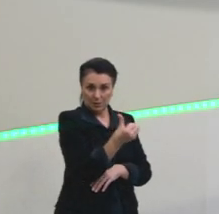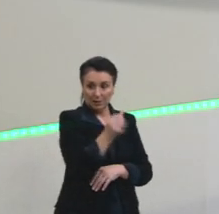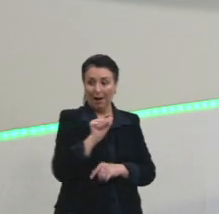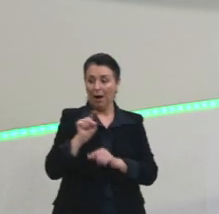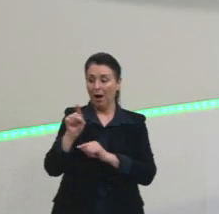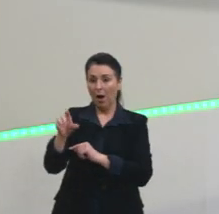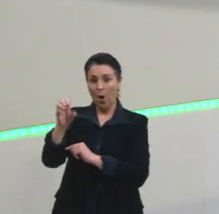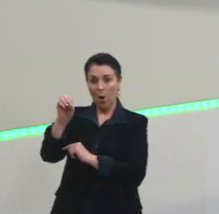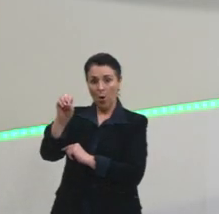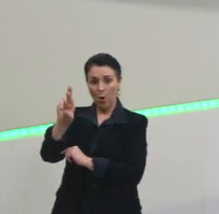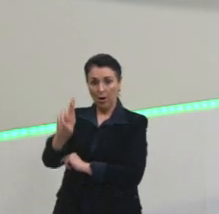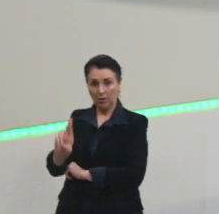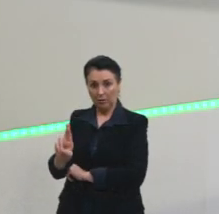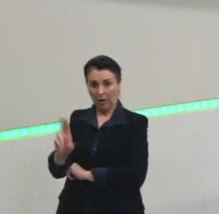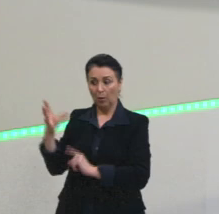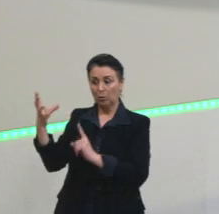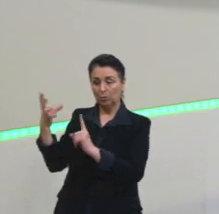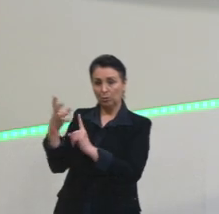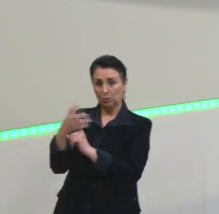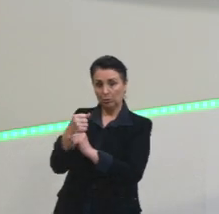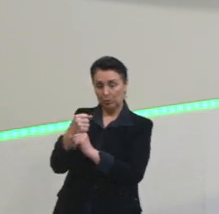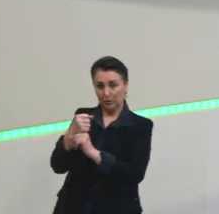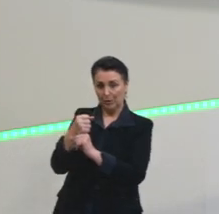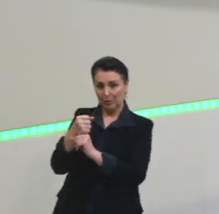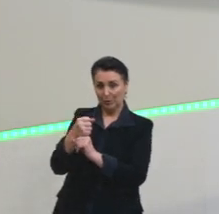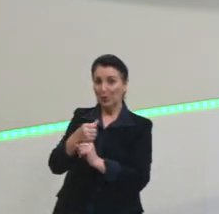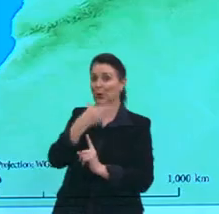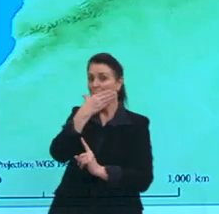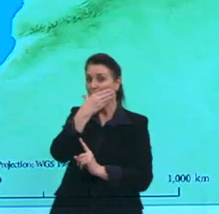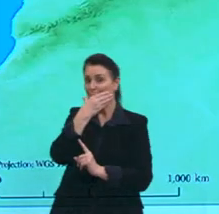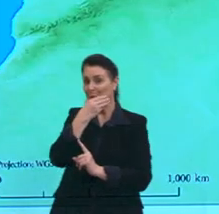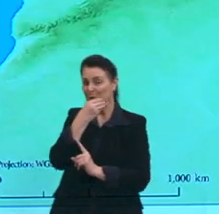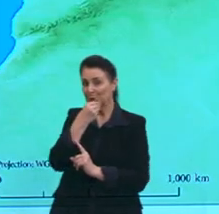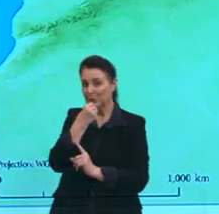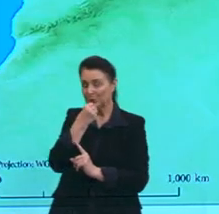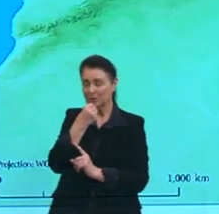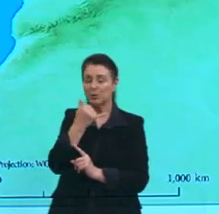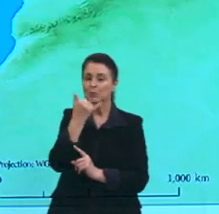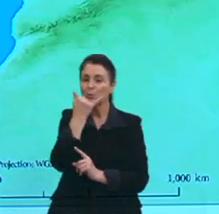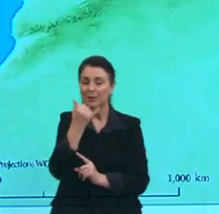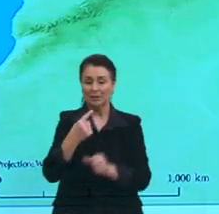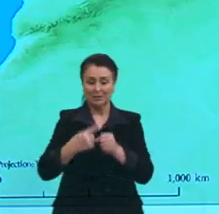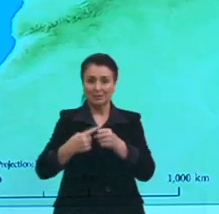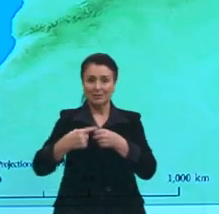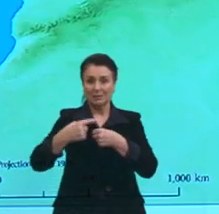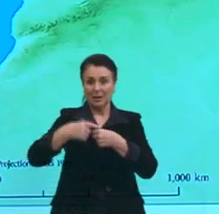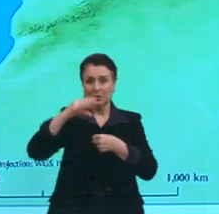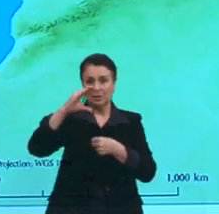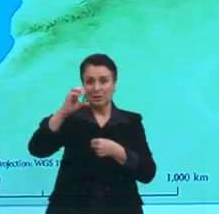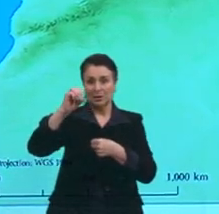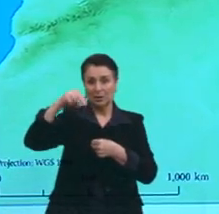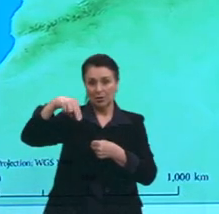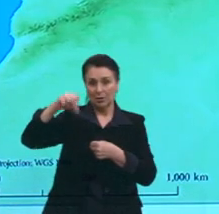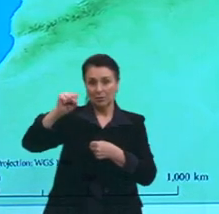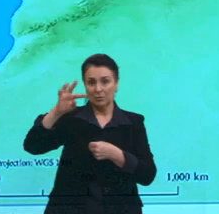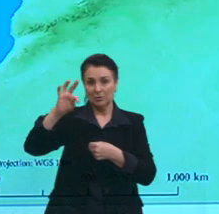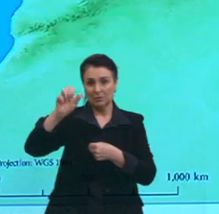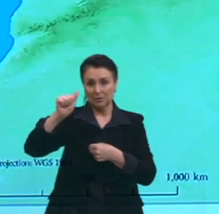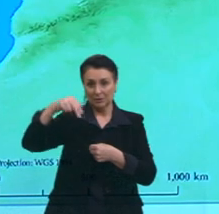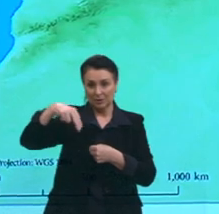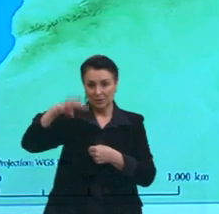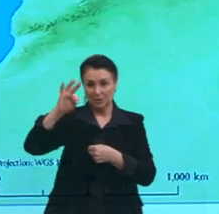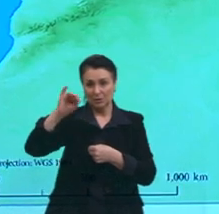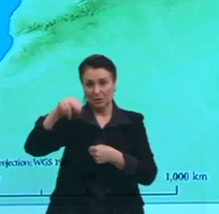porção oriental sob domínio de Constantinopla que ficava aqui ó e ela vai